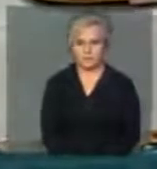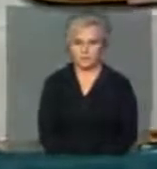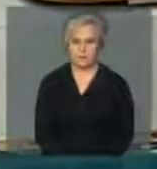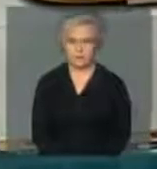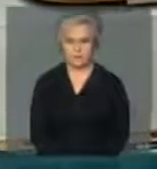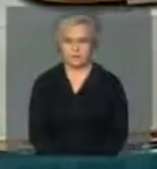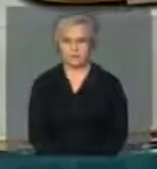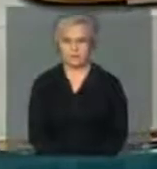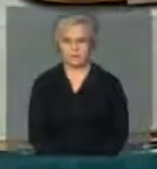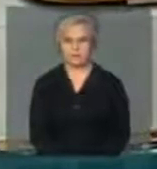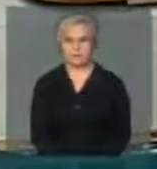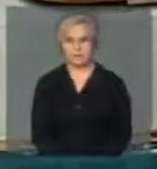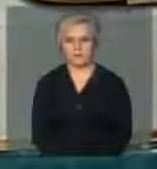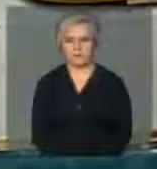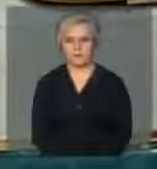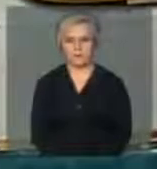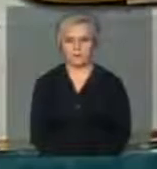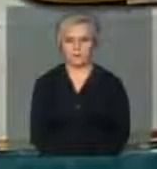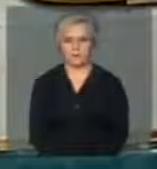Senhor presidente,